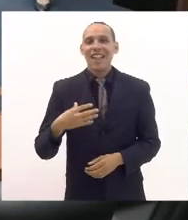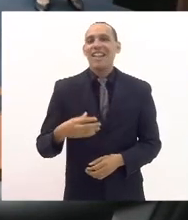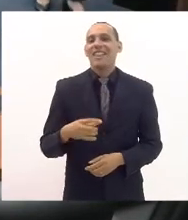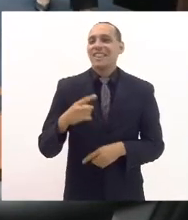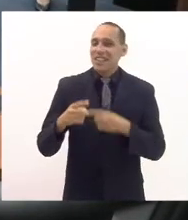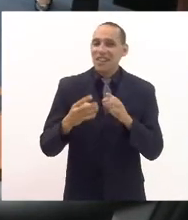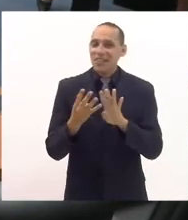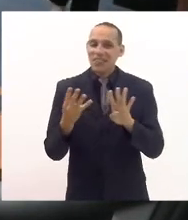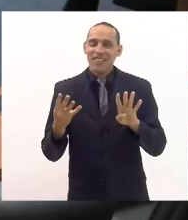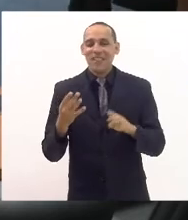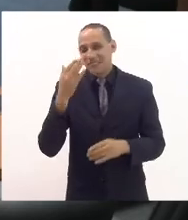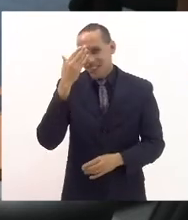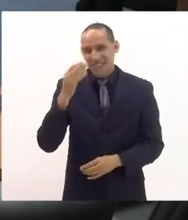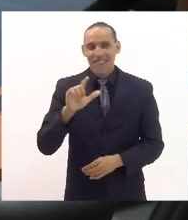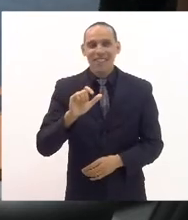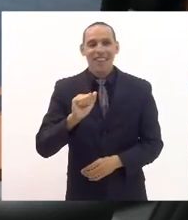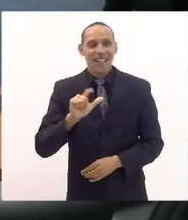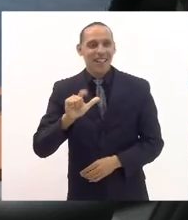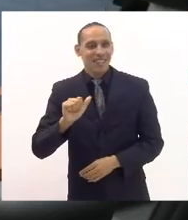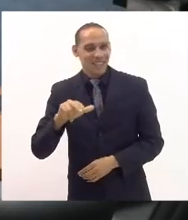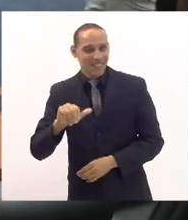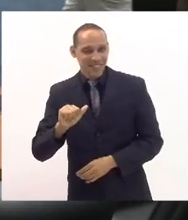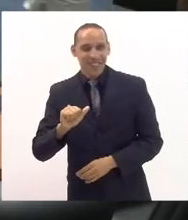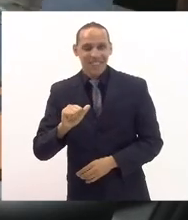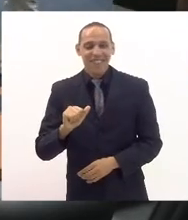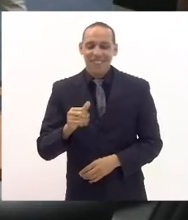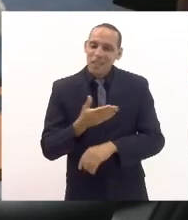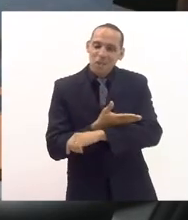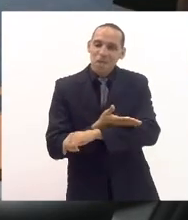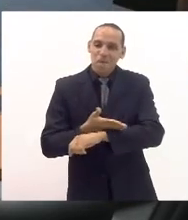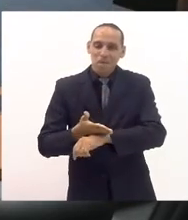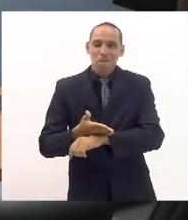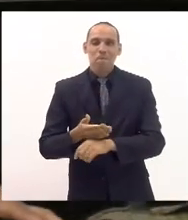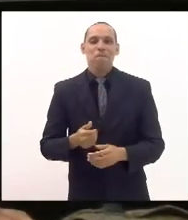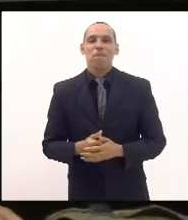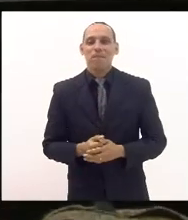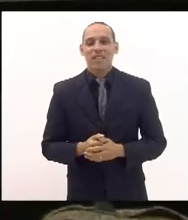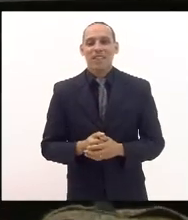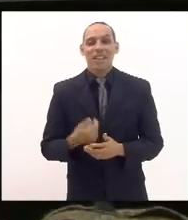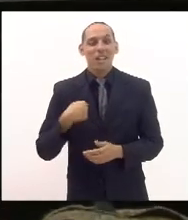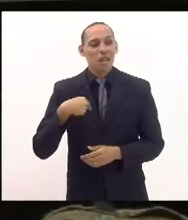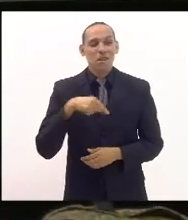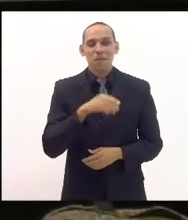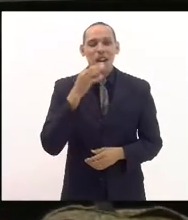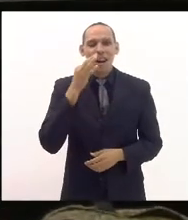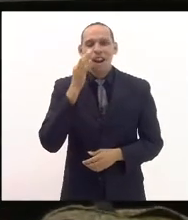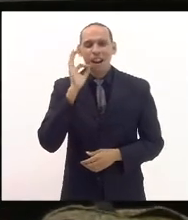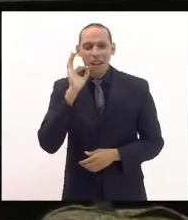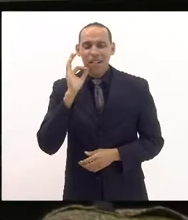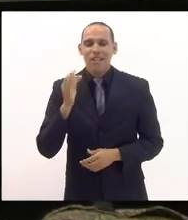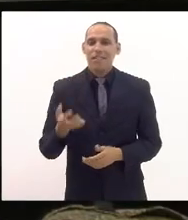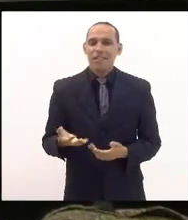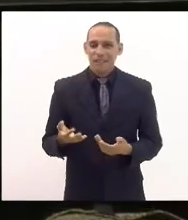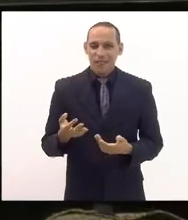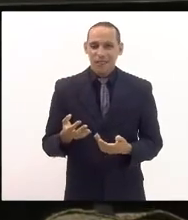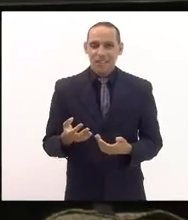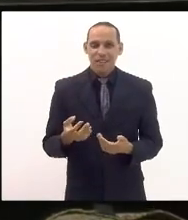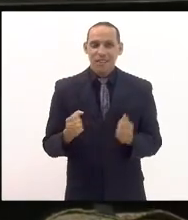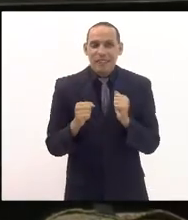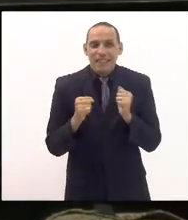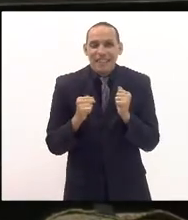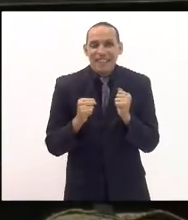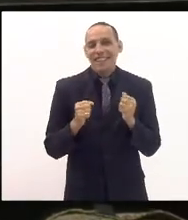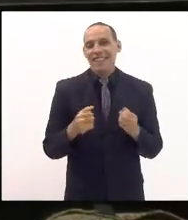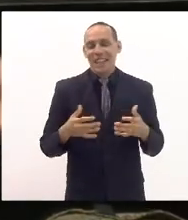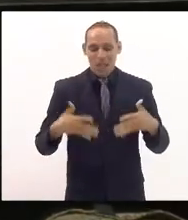depois Alana obrigado a deputada Ana passa pela gentileza tinha ido ali tomar um café para dar um tava